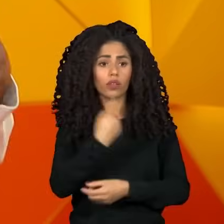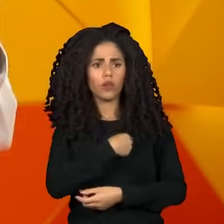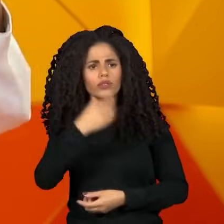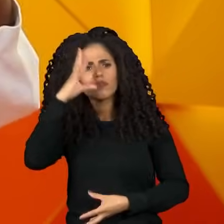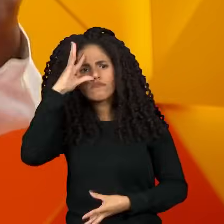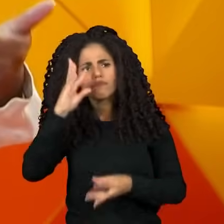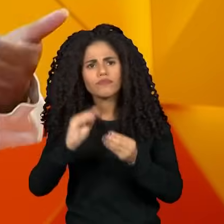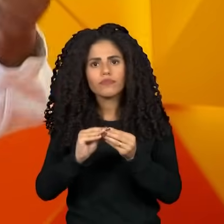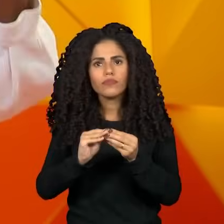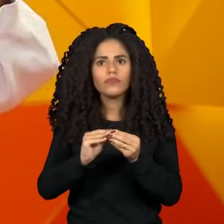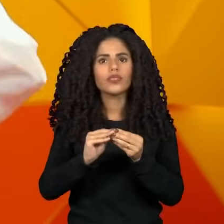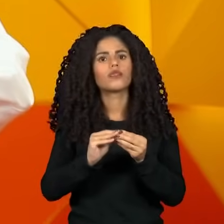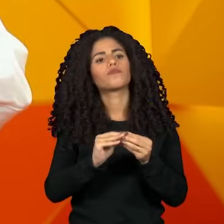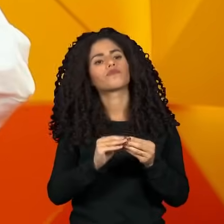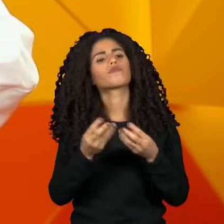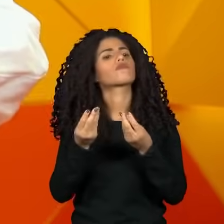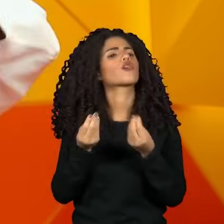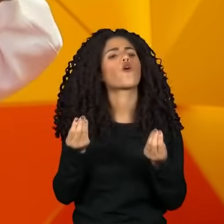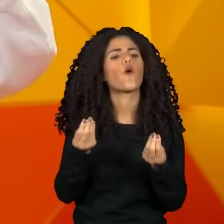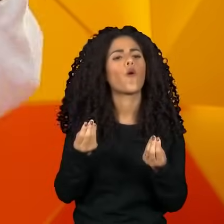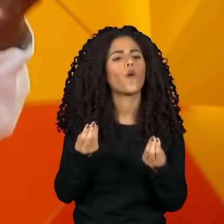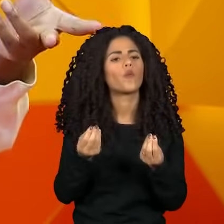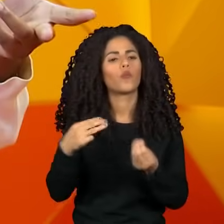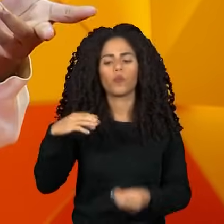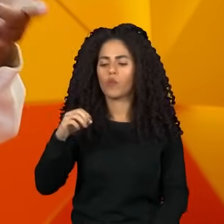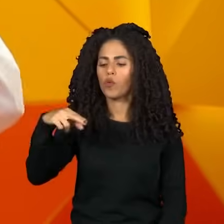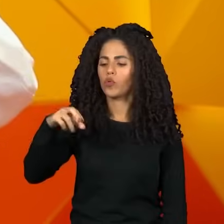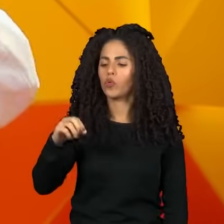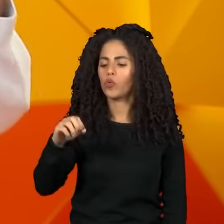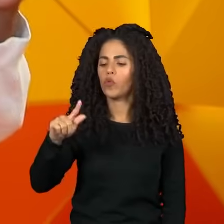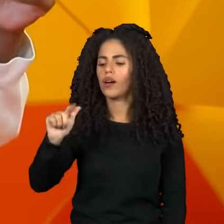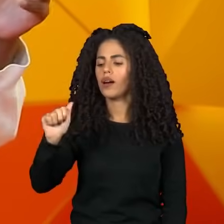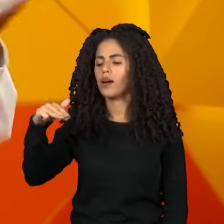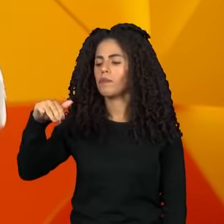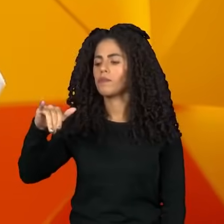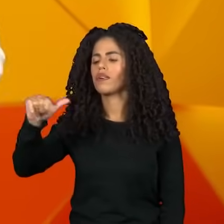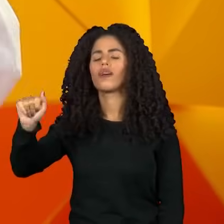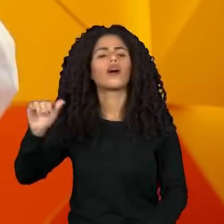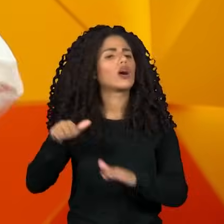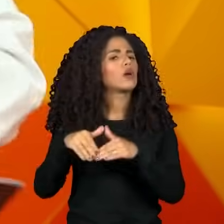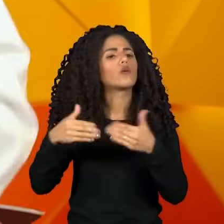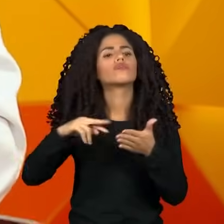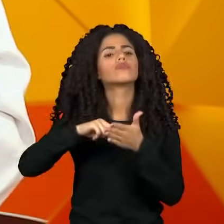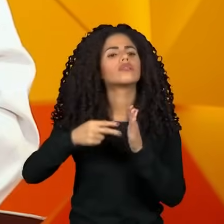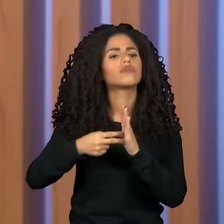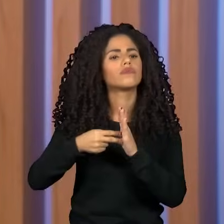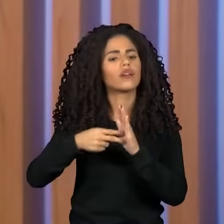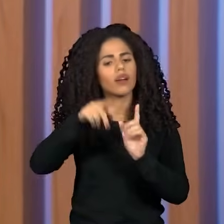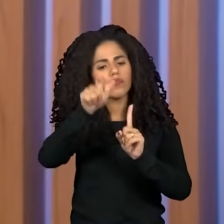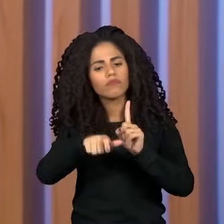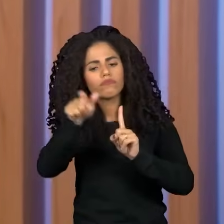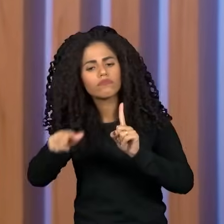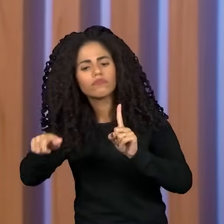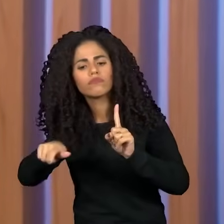entender monogamia, não monogamia, e se isso, qual é a relação disso com poliamor? Hoje em dia fala muito,